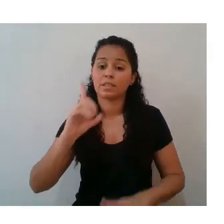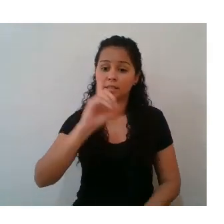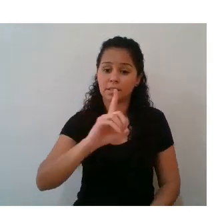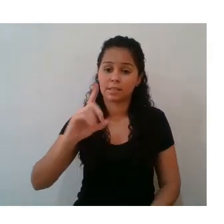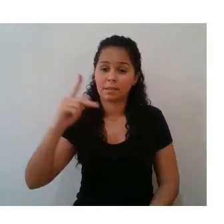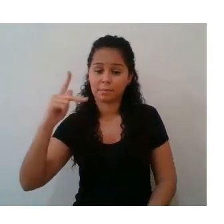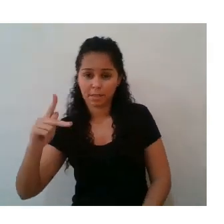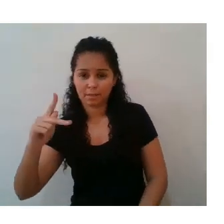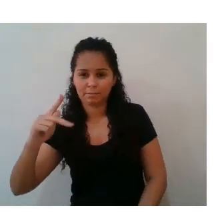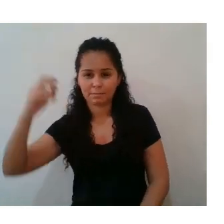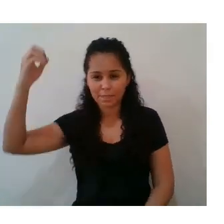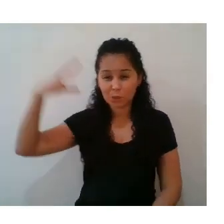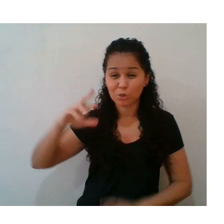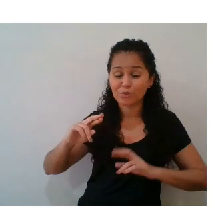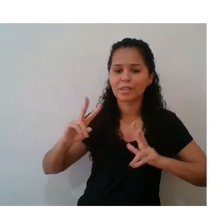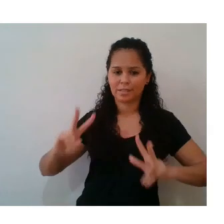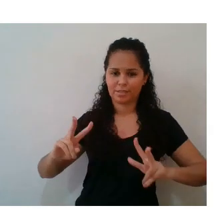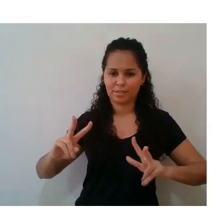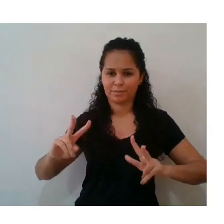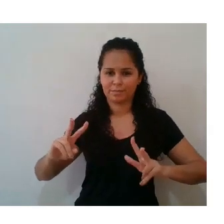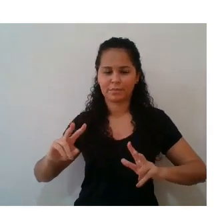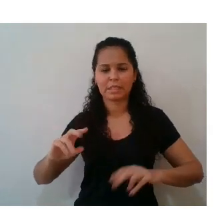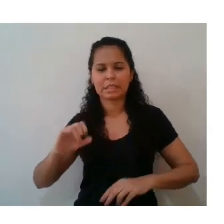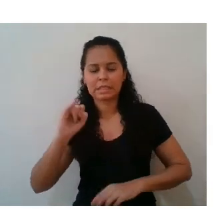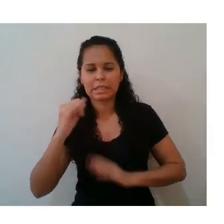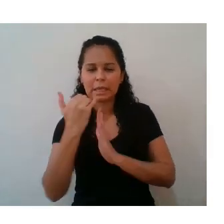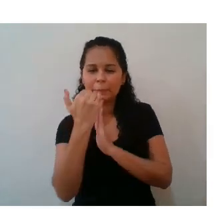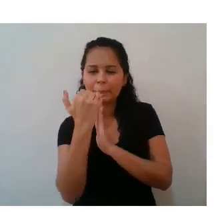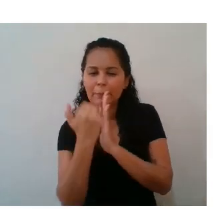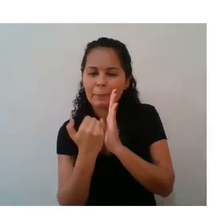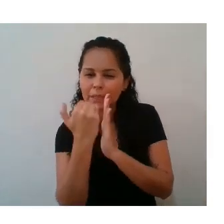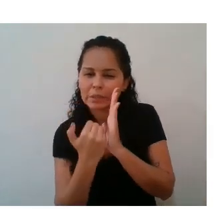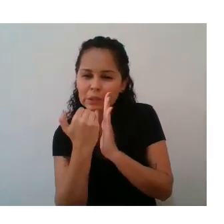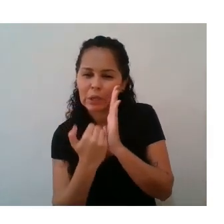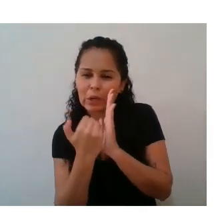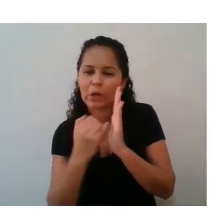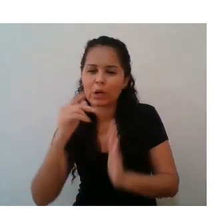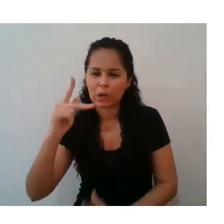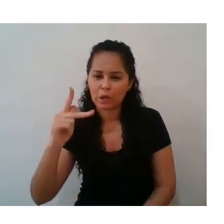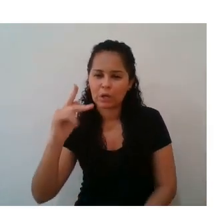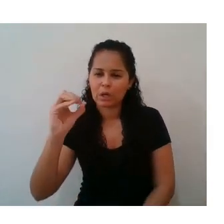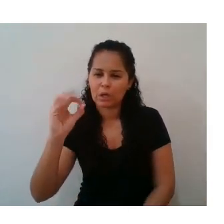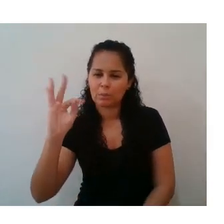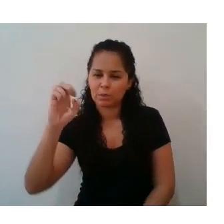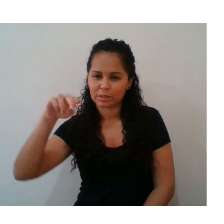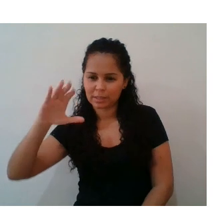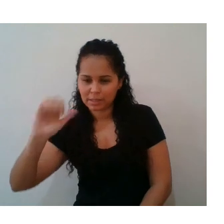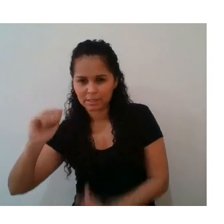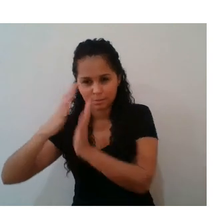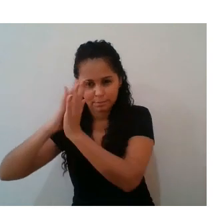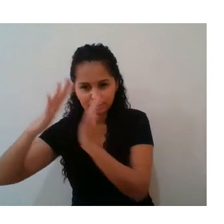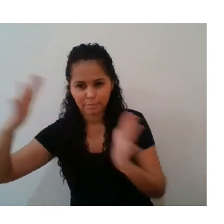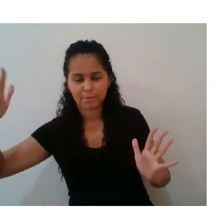elas têm luminosidades completamente diferentes. Então, quanto menor a gente usar a potência para uma lâmpada fluorescente,